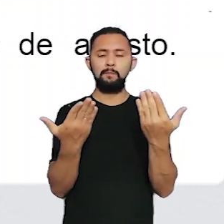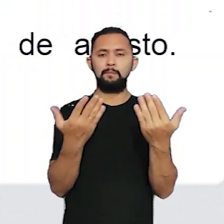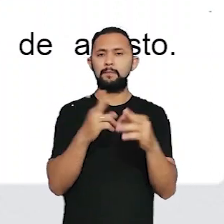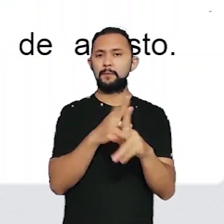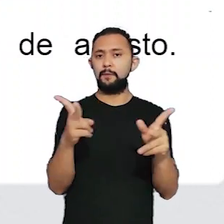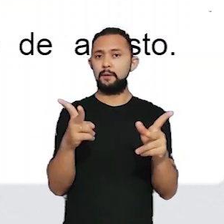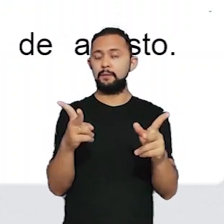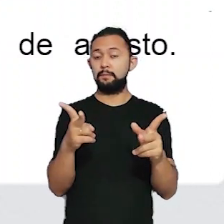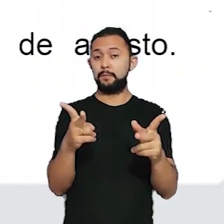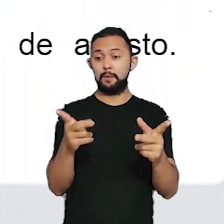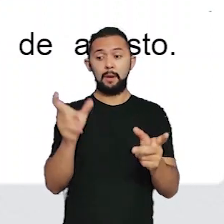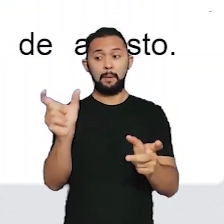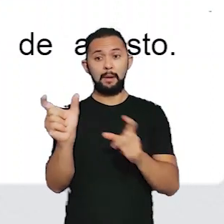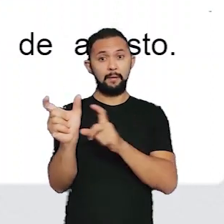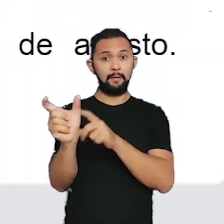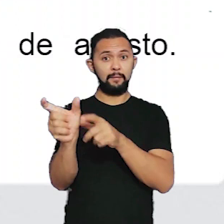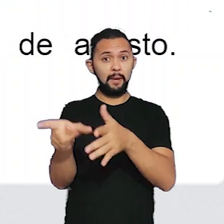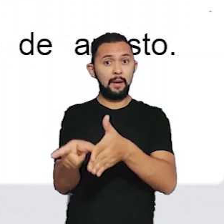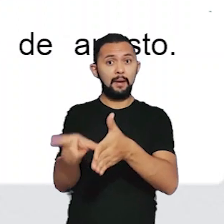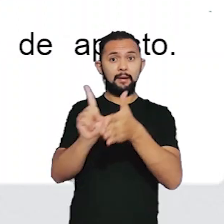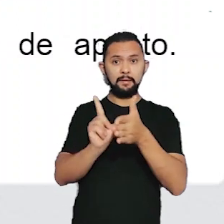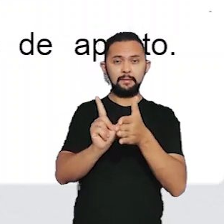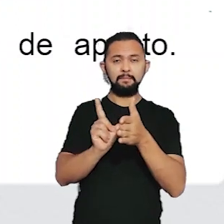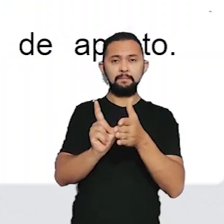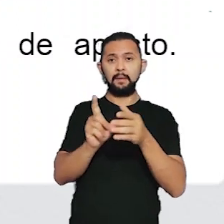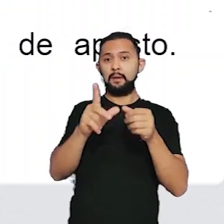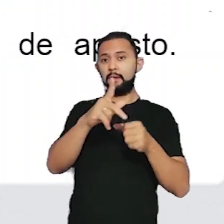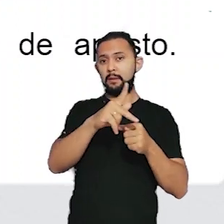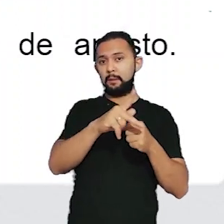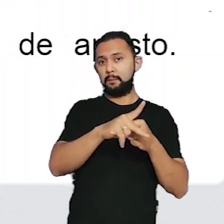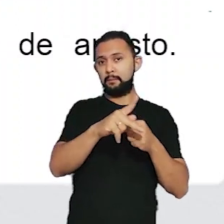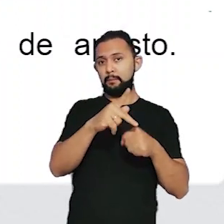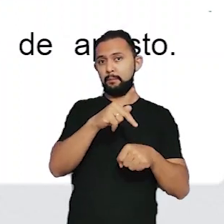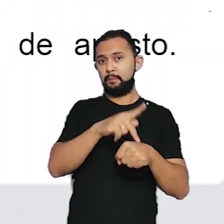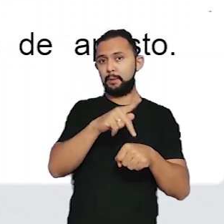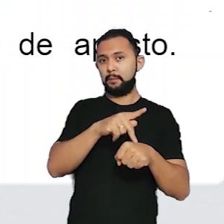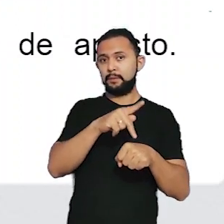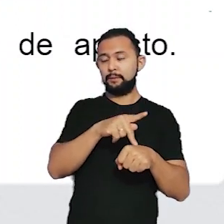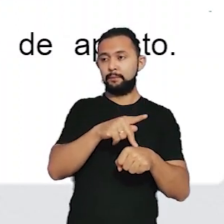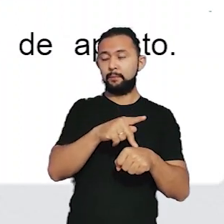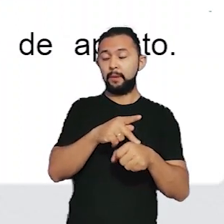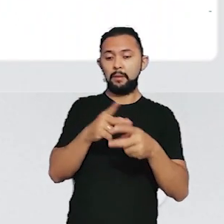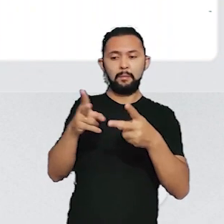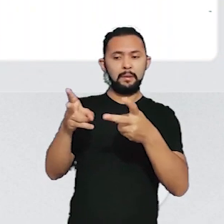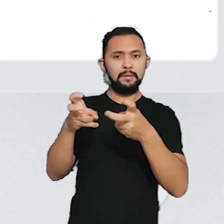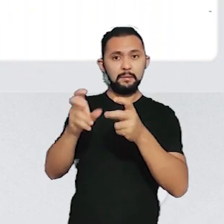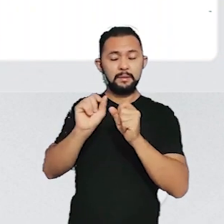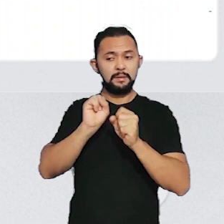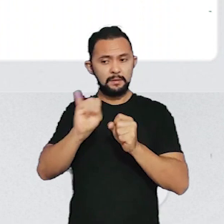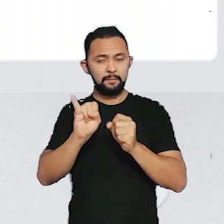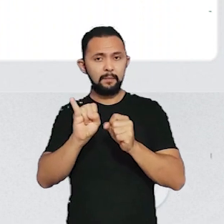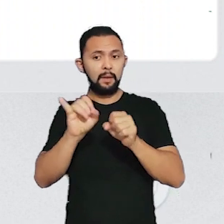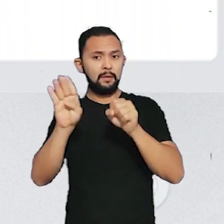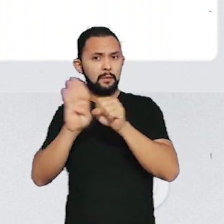Olha sempre para a palavra que vai vir antes da preposição. Se ela é um substantivo ou um adjetivo, é complemento nominal.